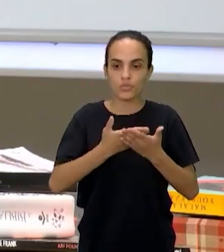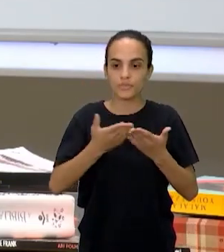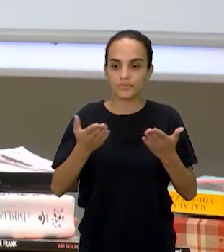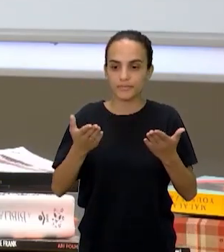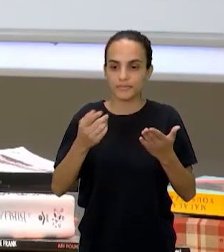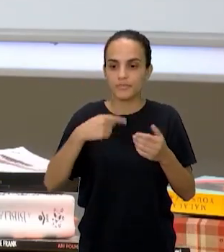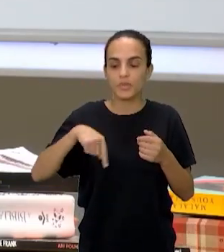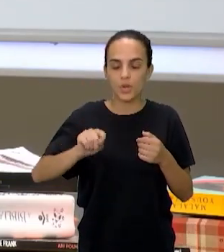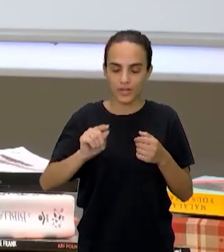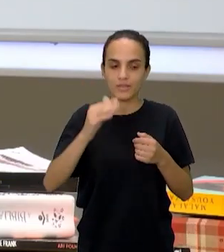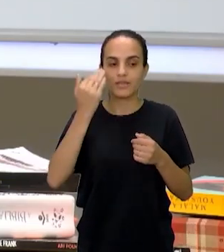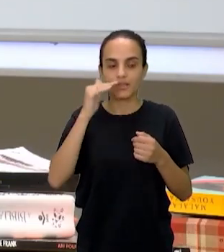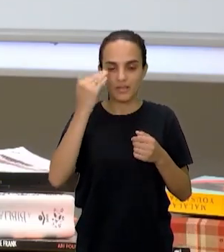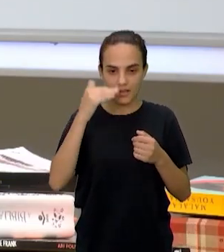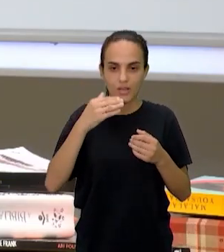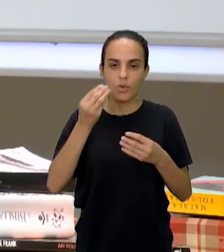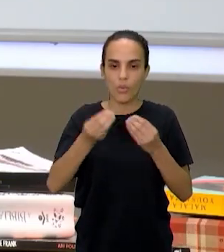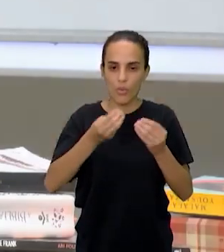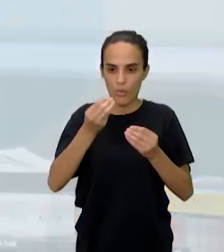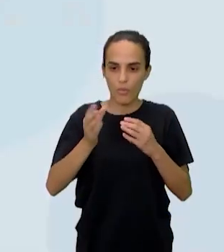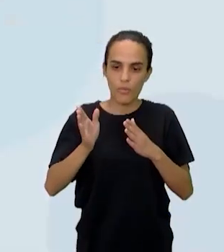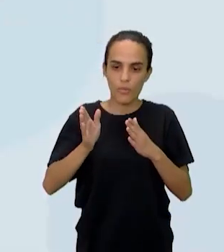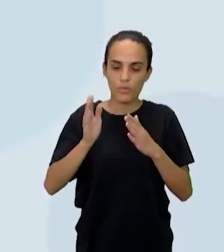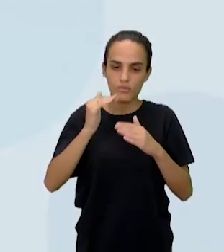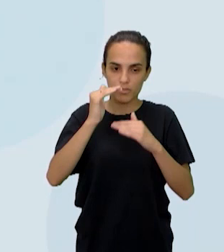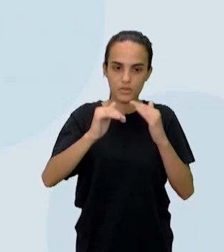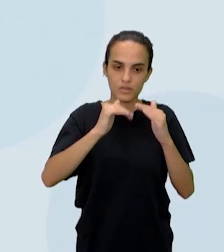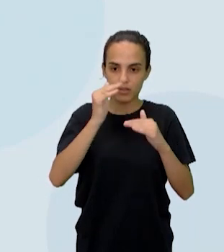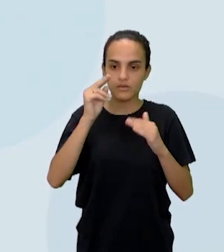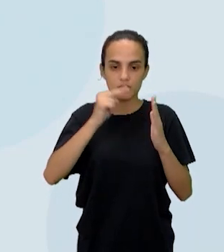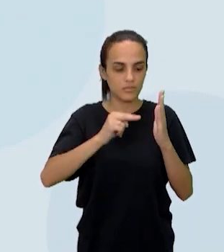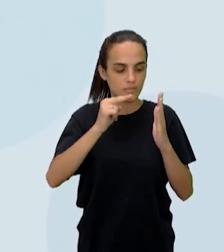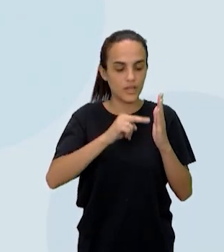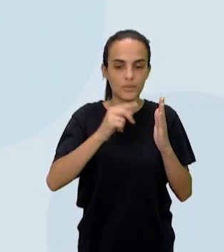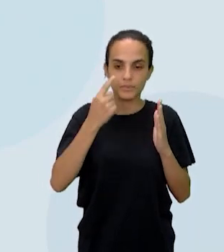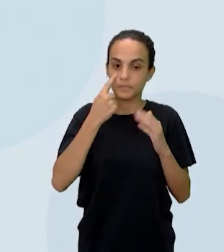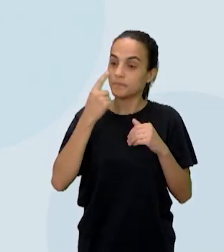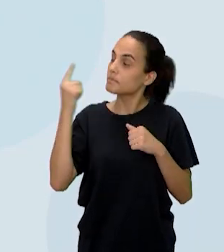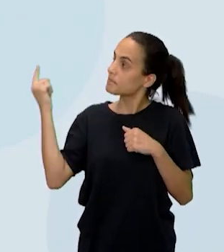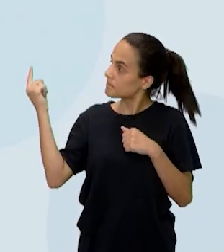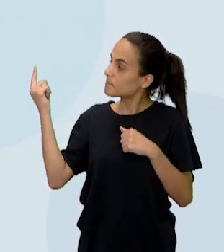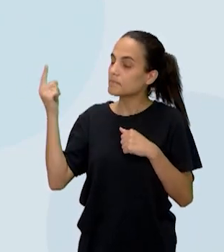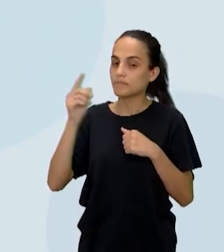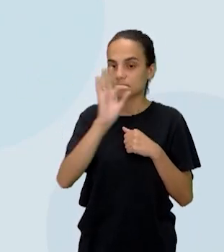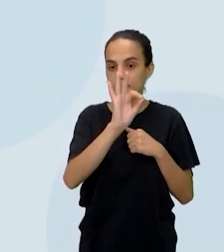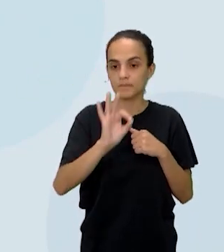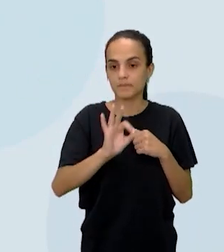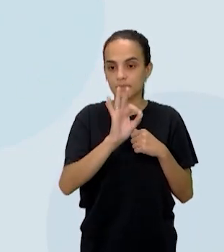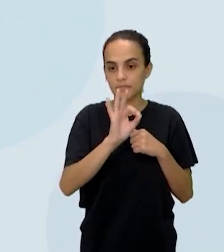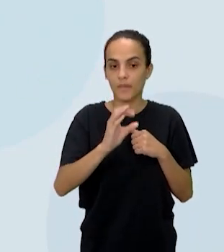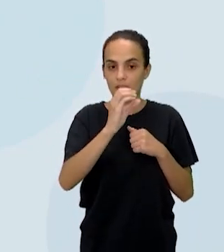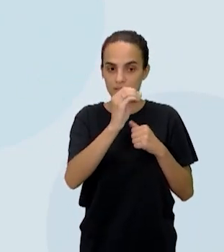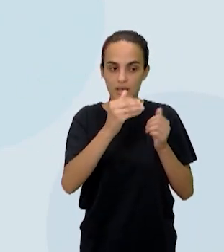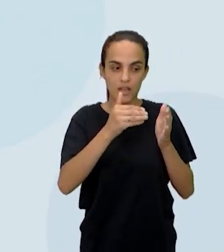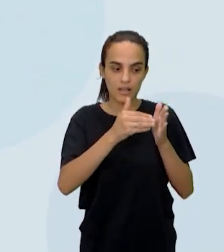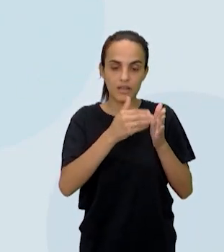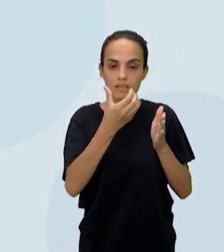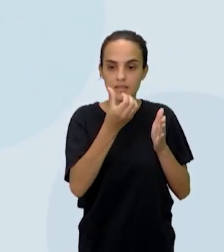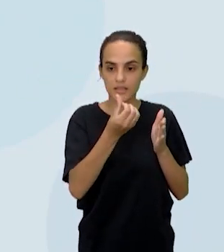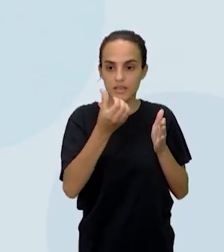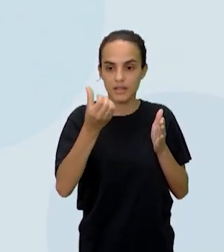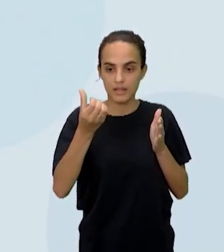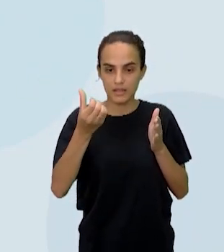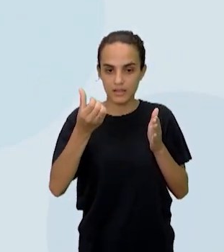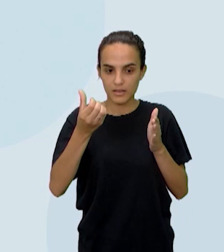que a gente entenda um pouquinho como é que está o processo de leitura aí. Então tem lá, né, a porcentagem de 0 a